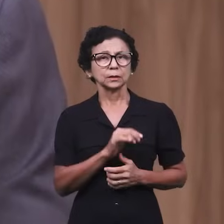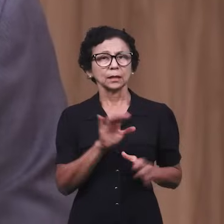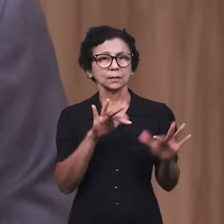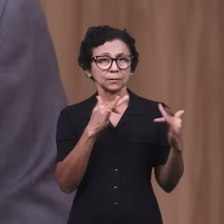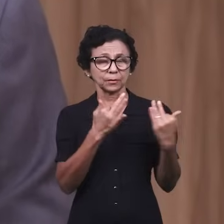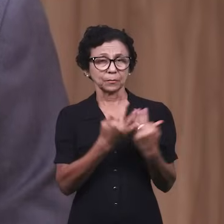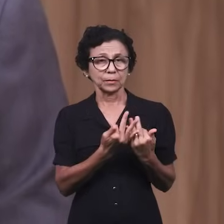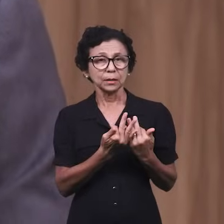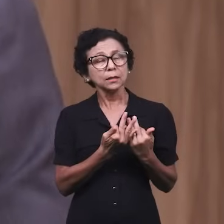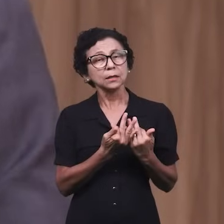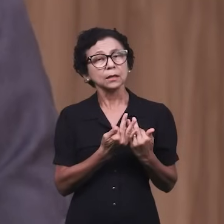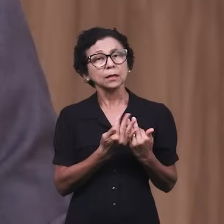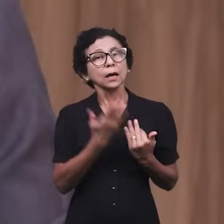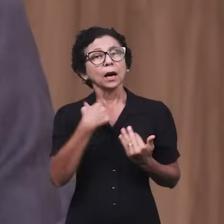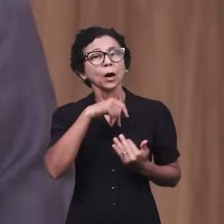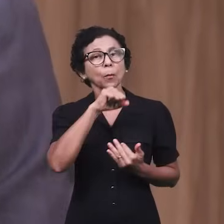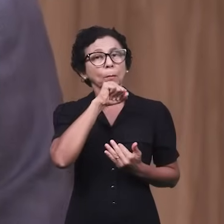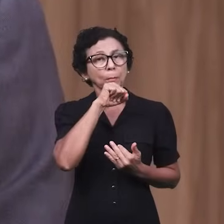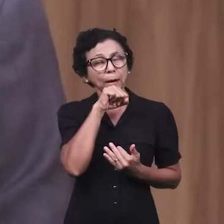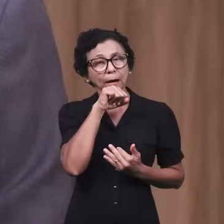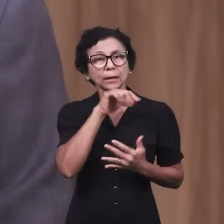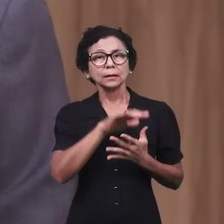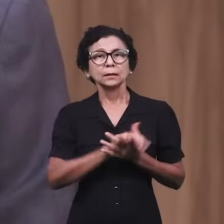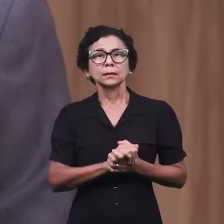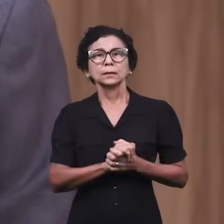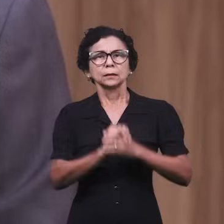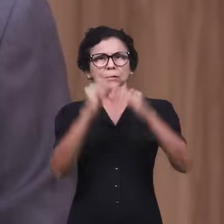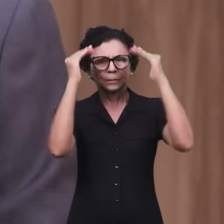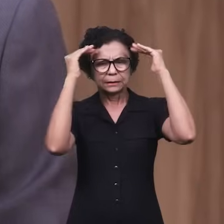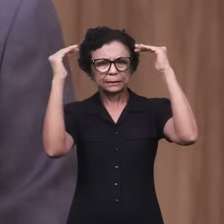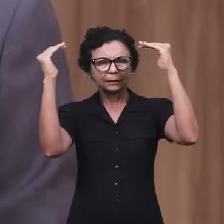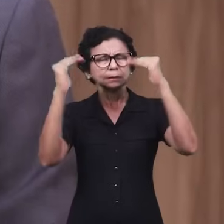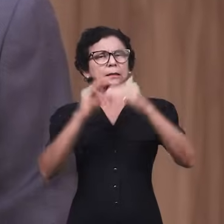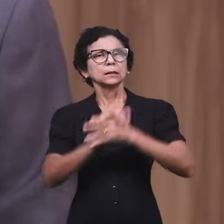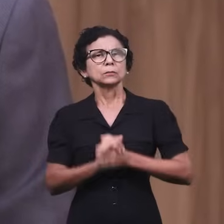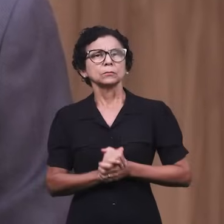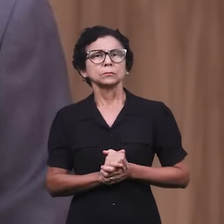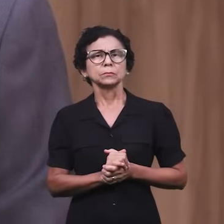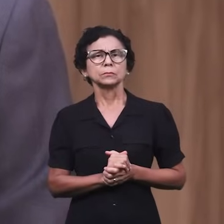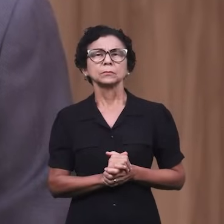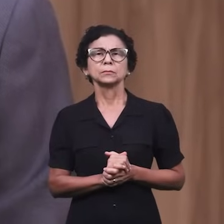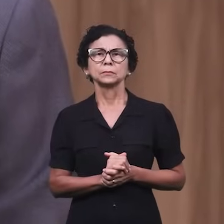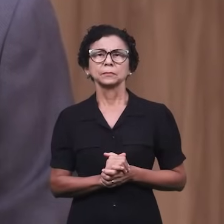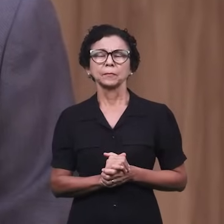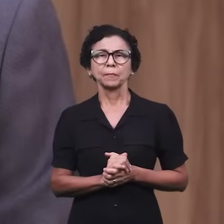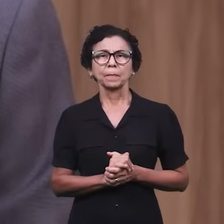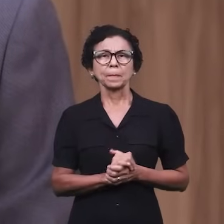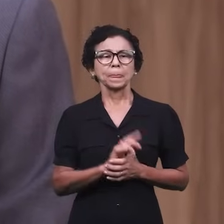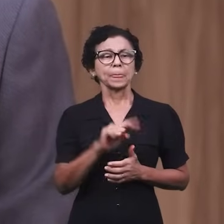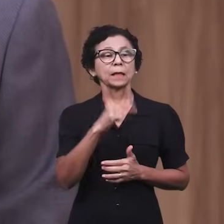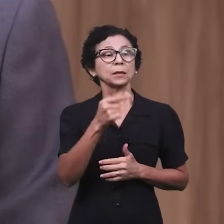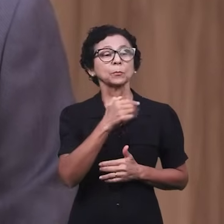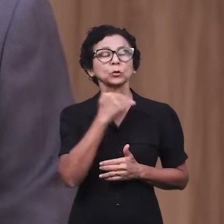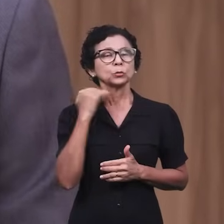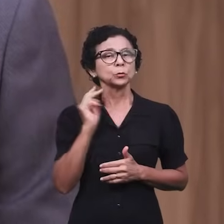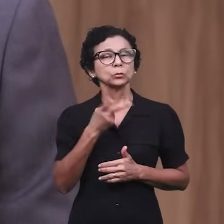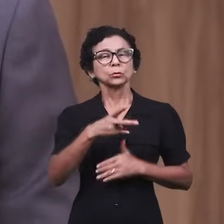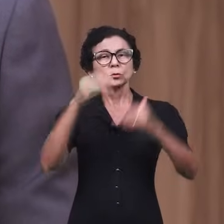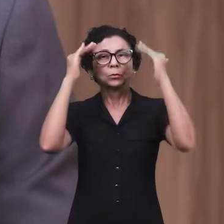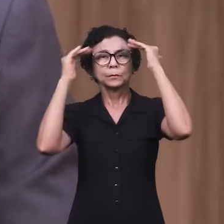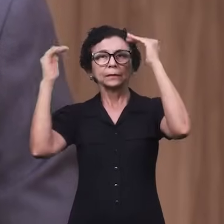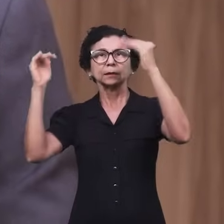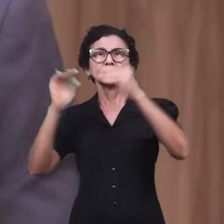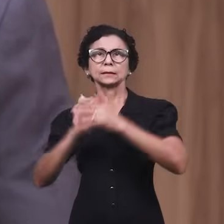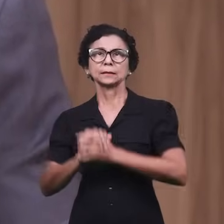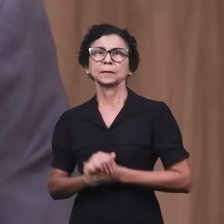bem doutrinados quem mandou eles beberem vinho não foi ninguém menos que o profeta Jeremias Fernando que era o